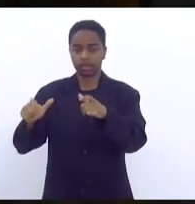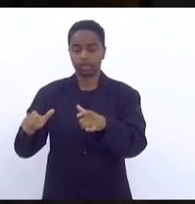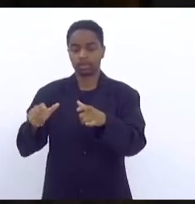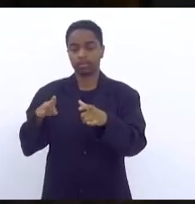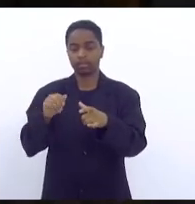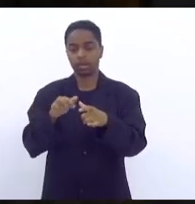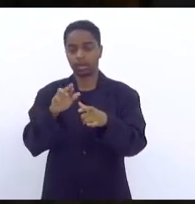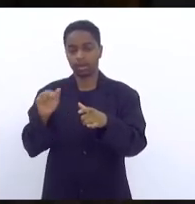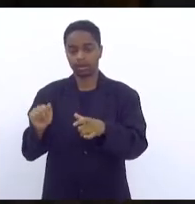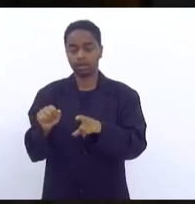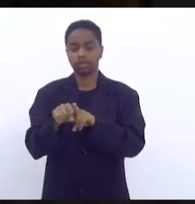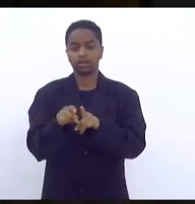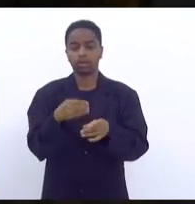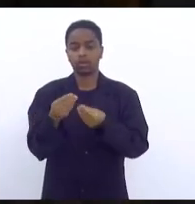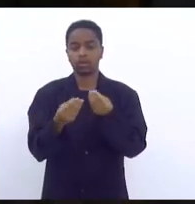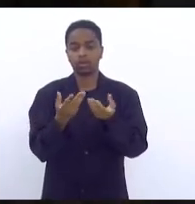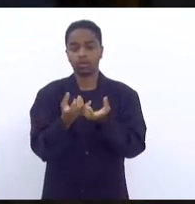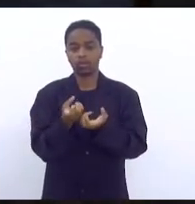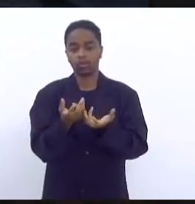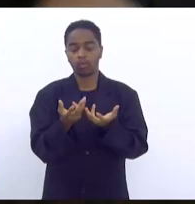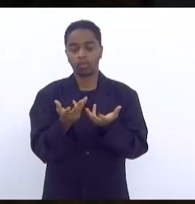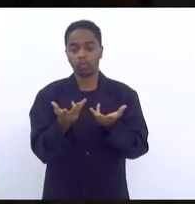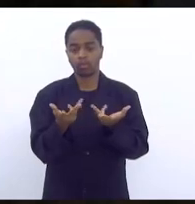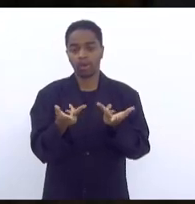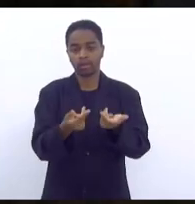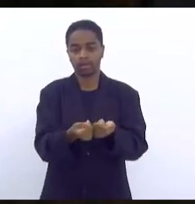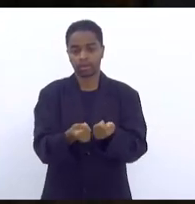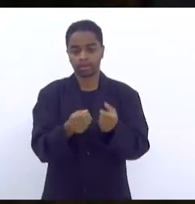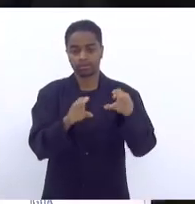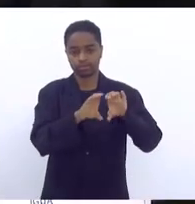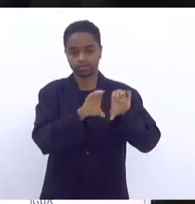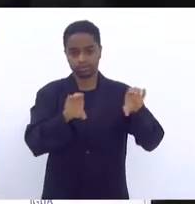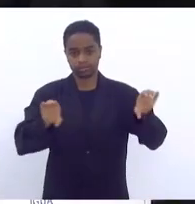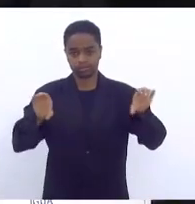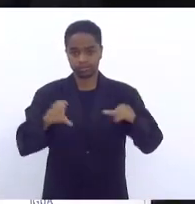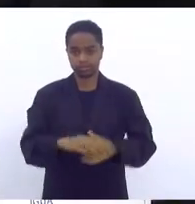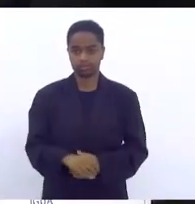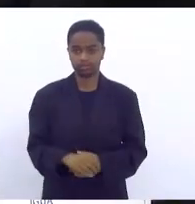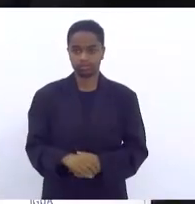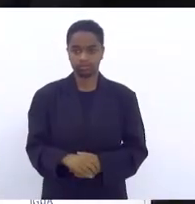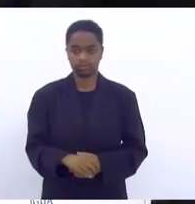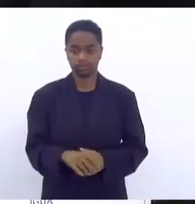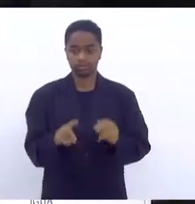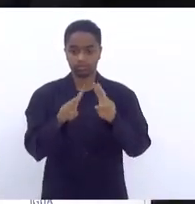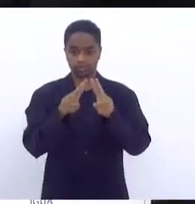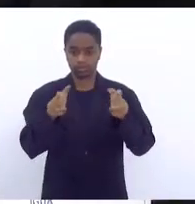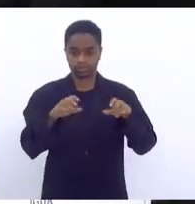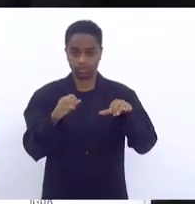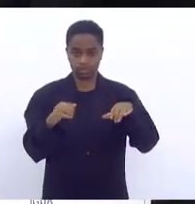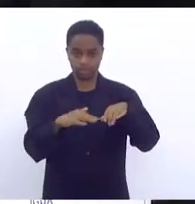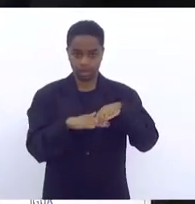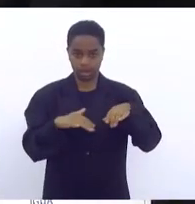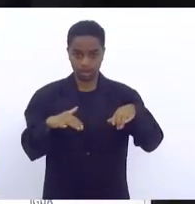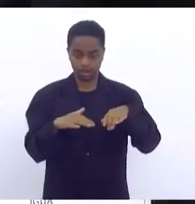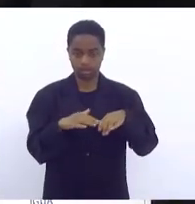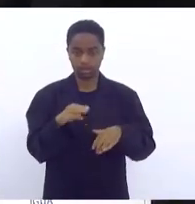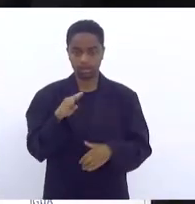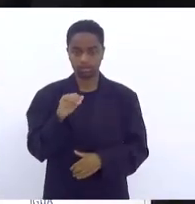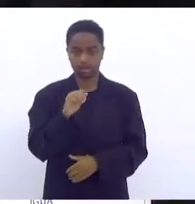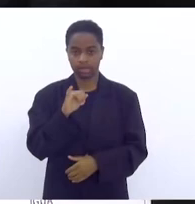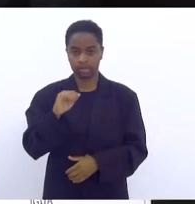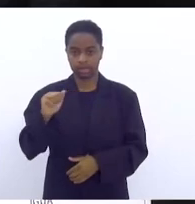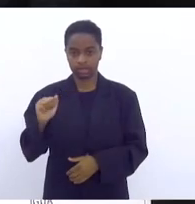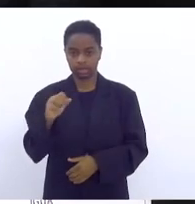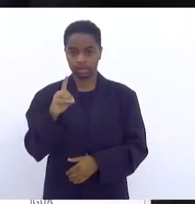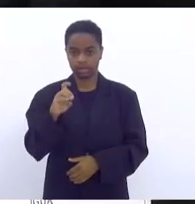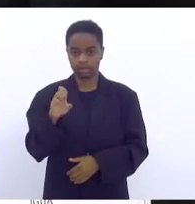do da Encarnação pois não deputado a com relação à Baí de Guanabara a gente não